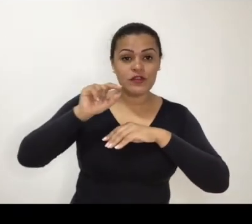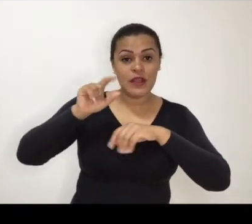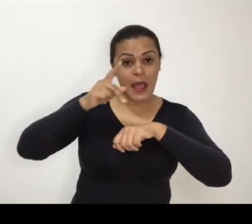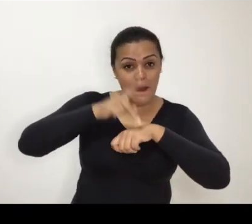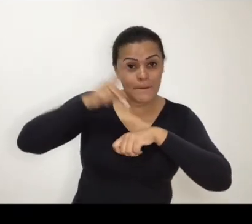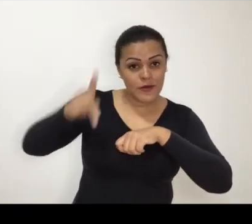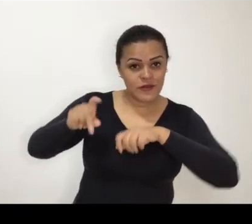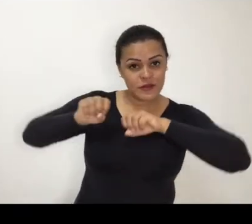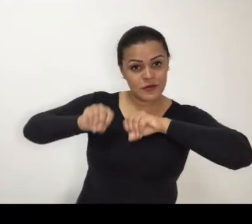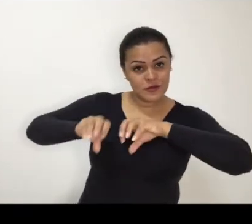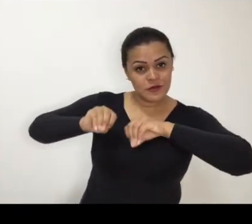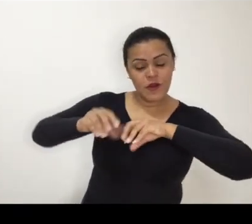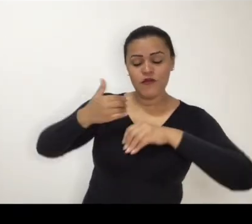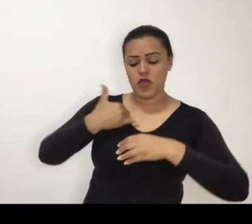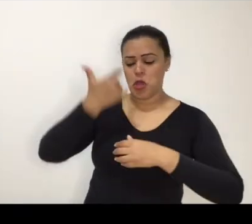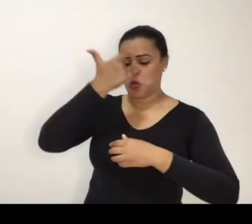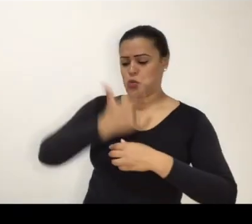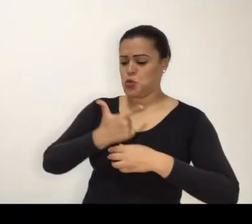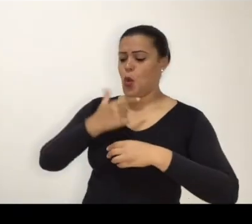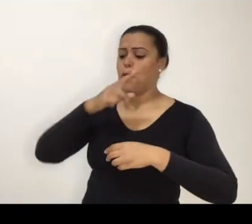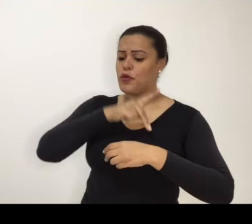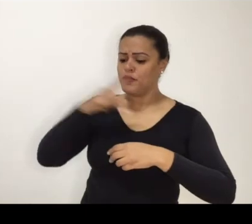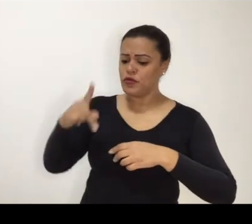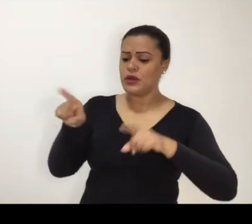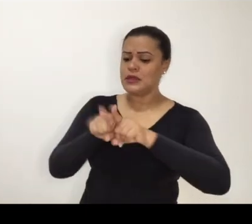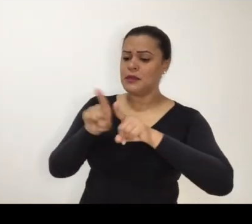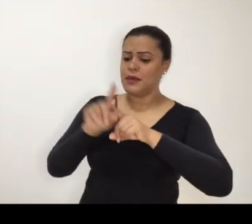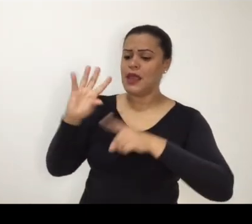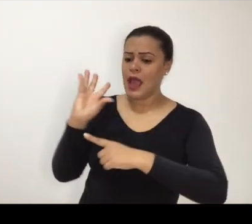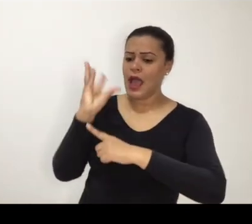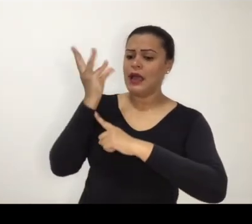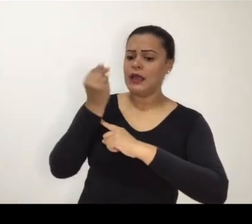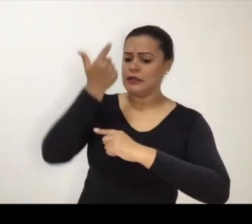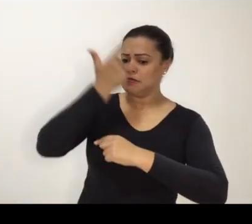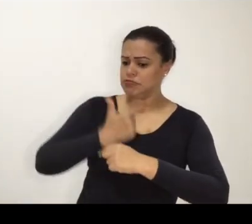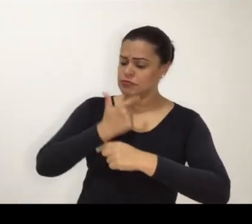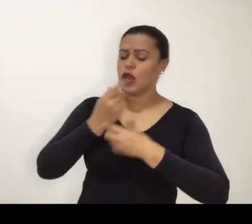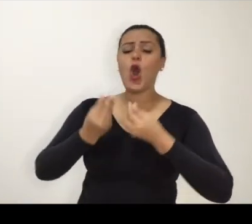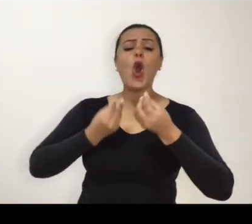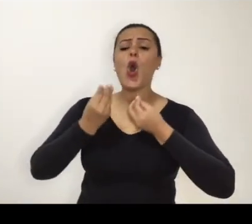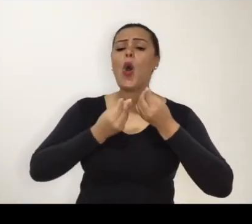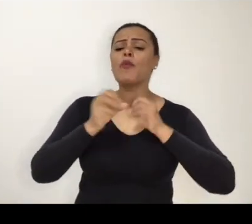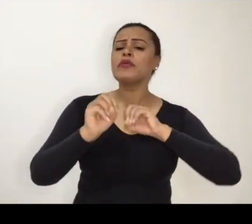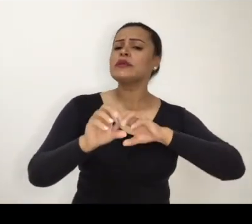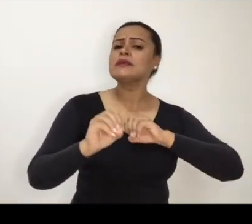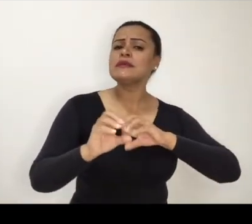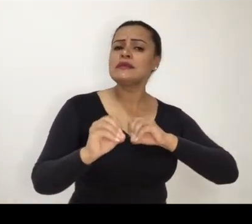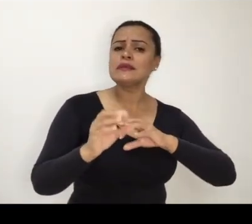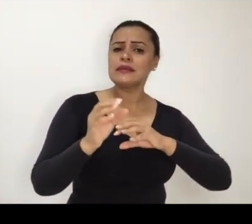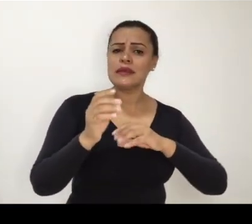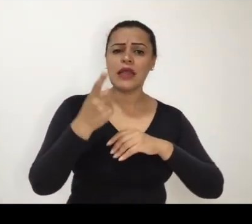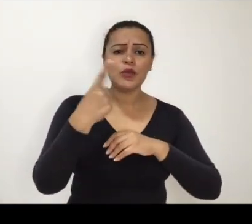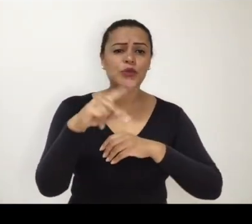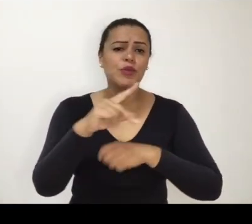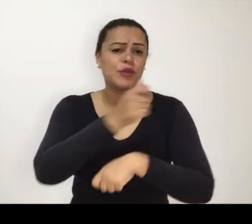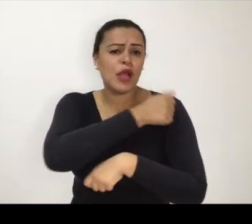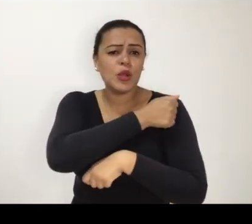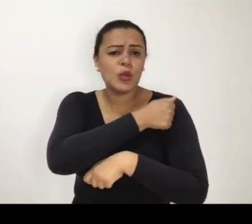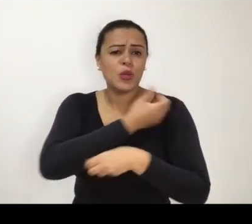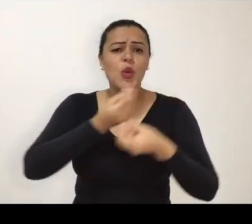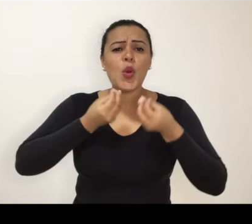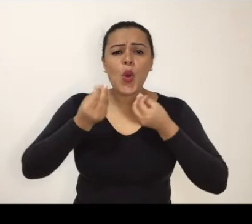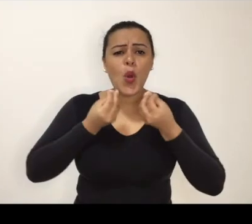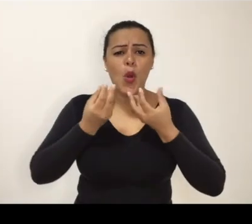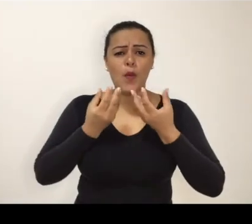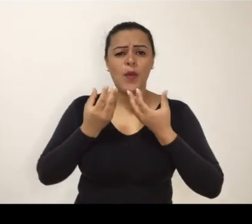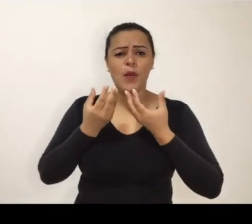enquanto professora, que tensões e distensões aí acontecem. A gente fechando esse bloco da docência, porque a gente